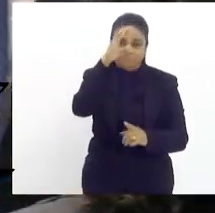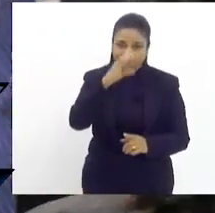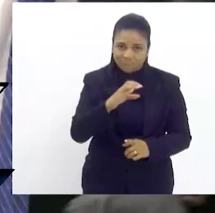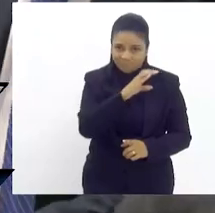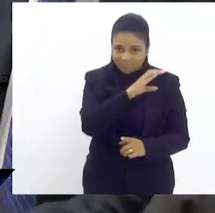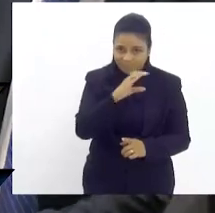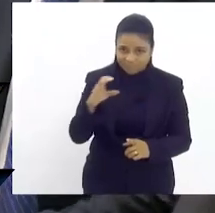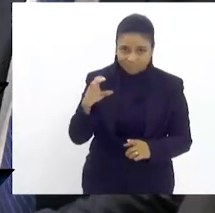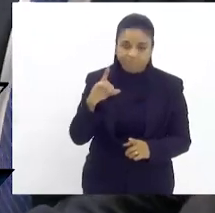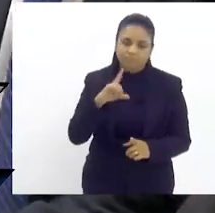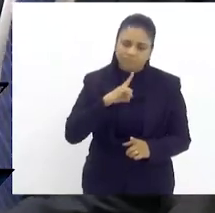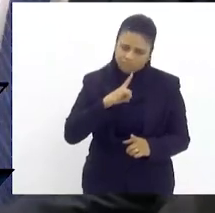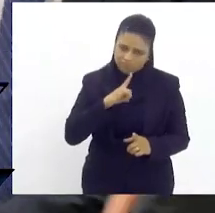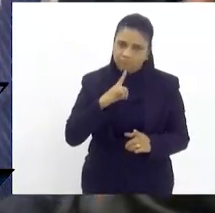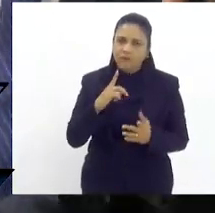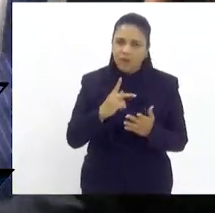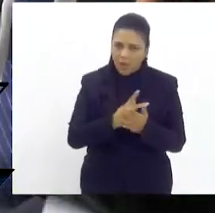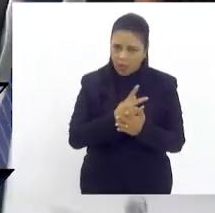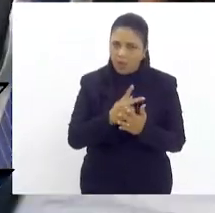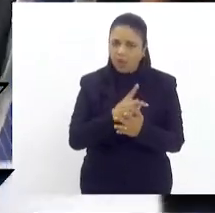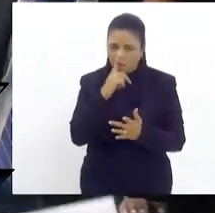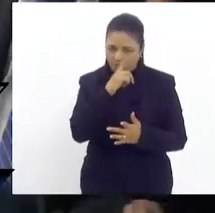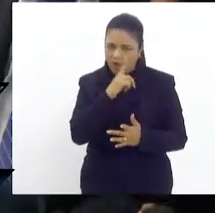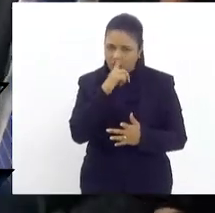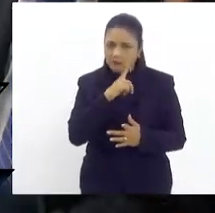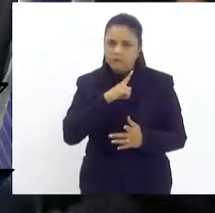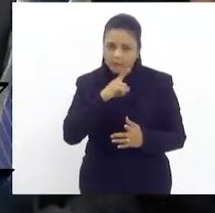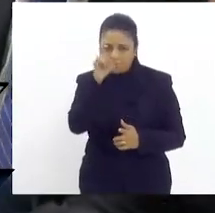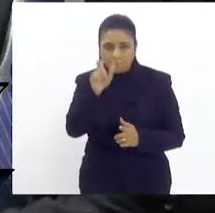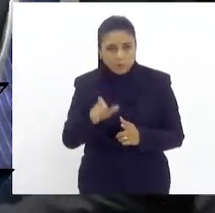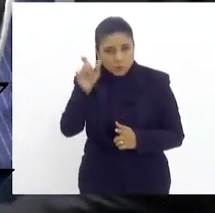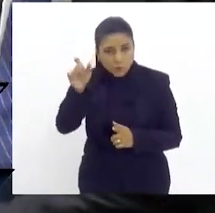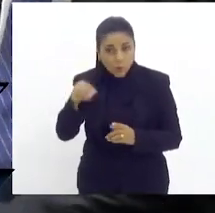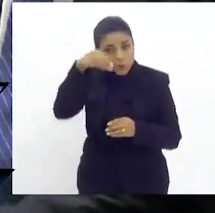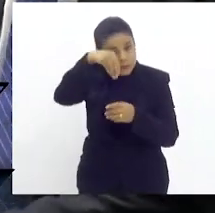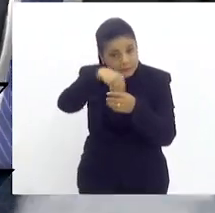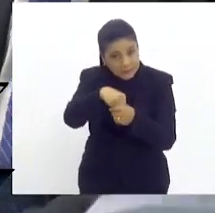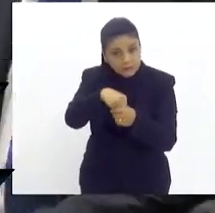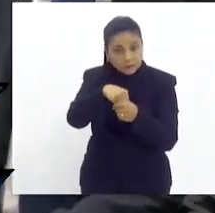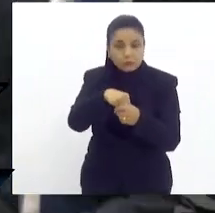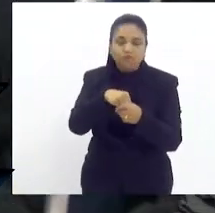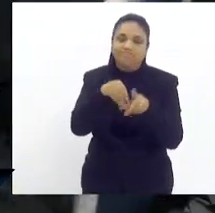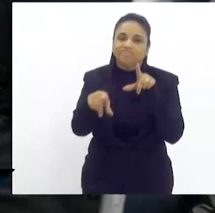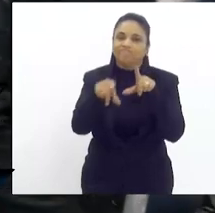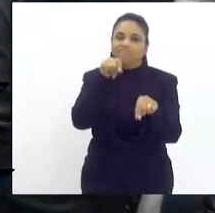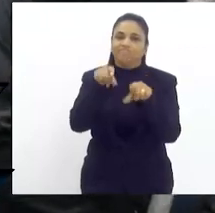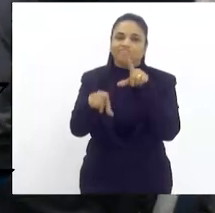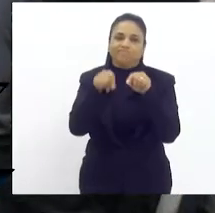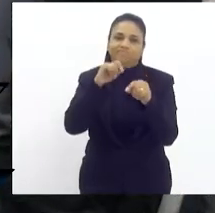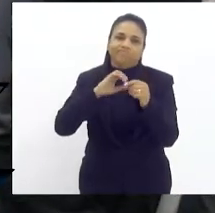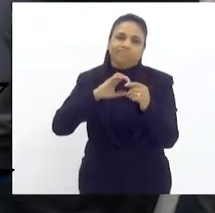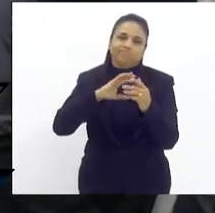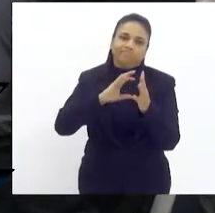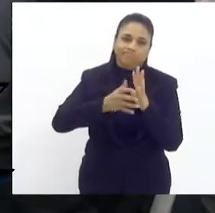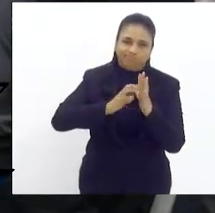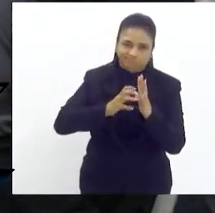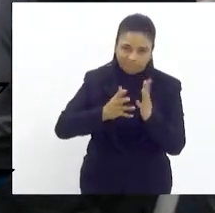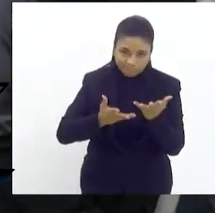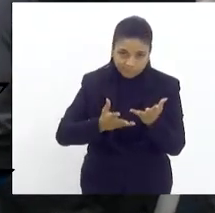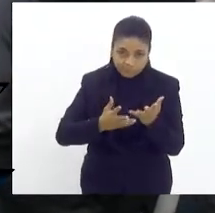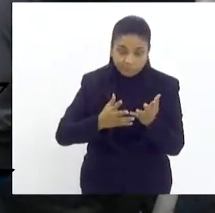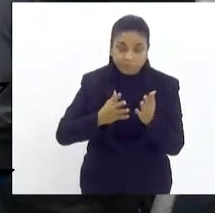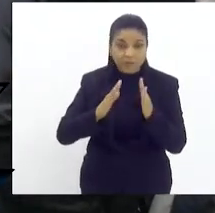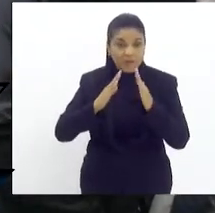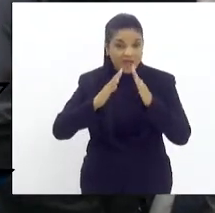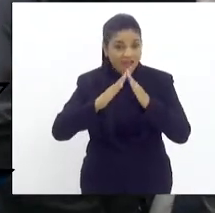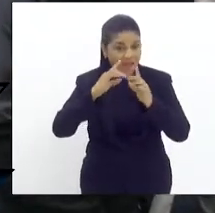ela comete os seus erros feita por pessoas que talvez dentro dela Façam as suas escolhas partidárias ou não mas a